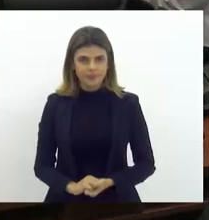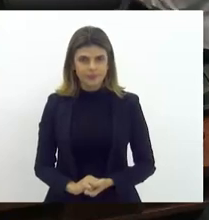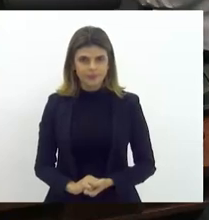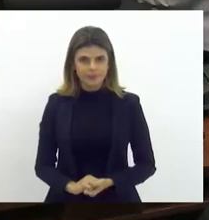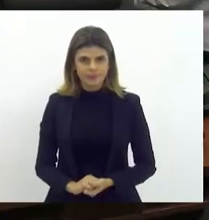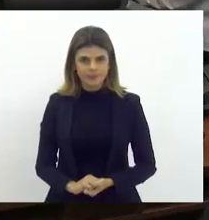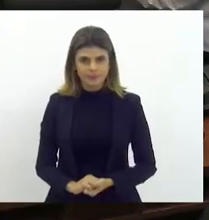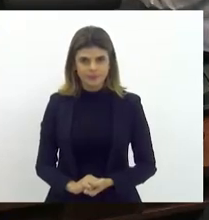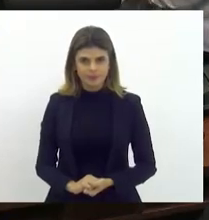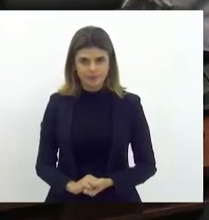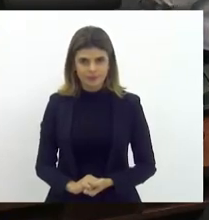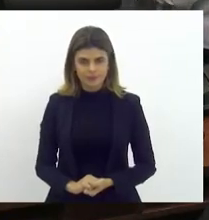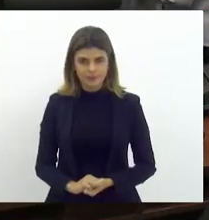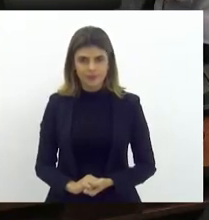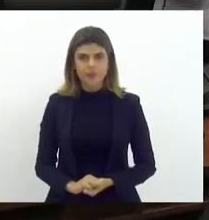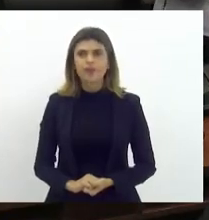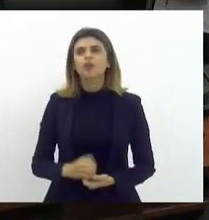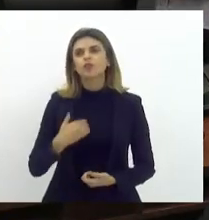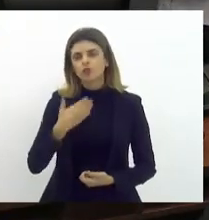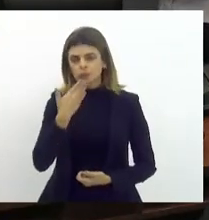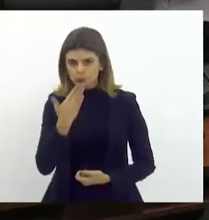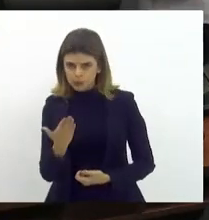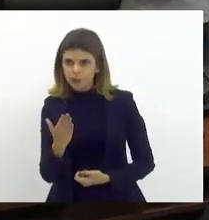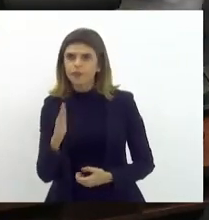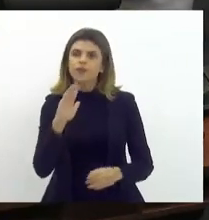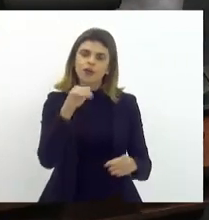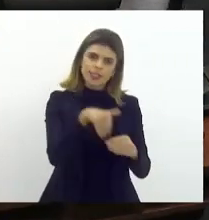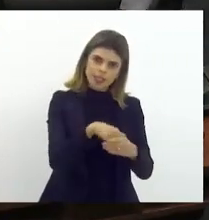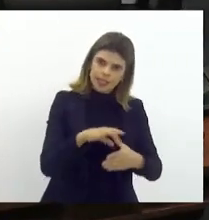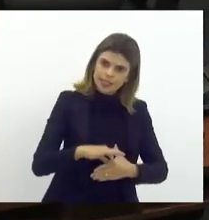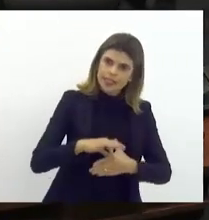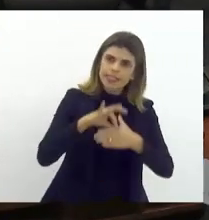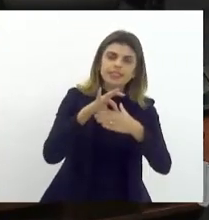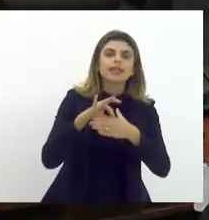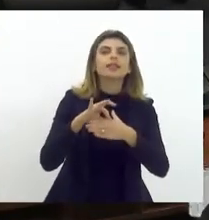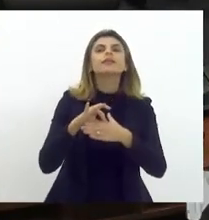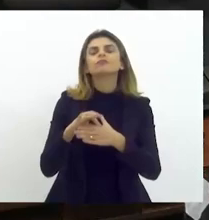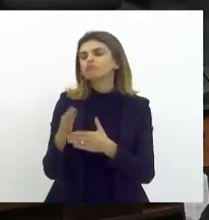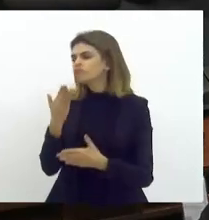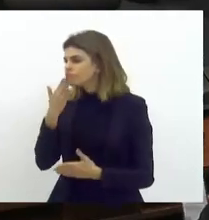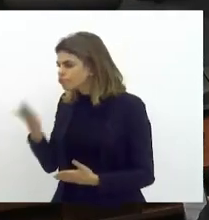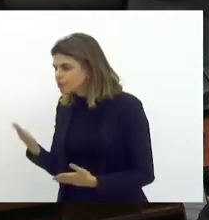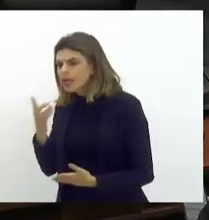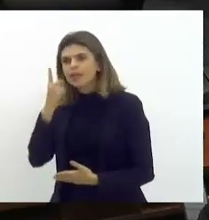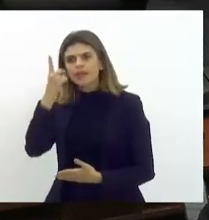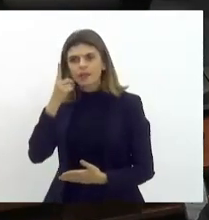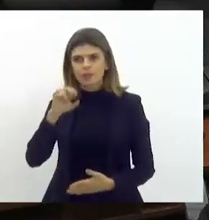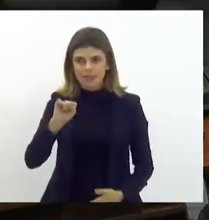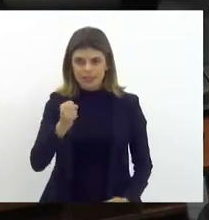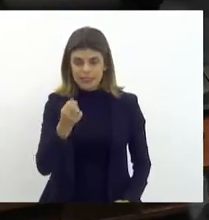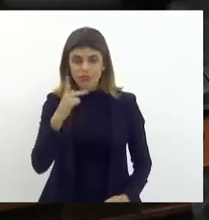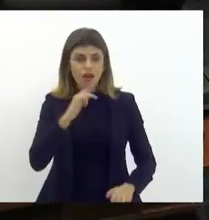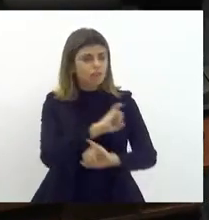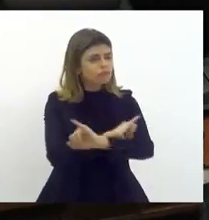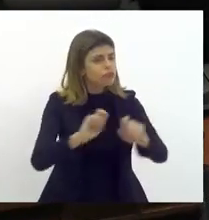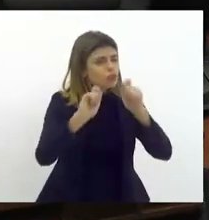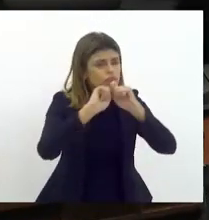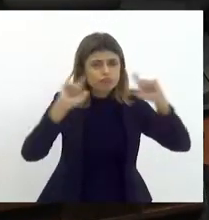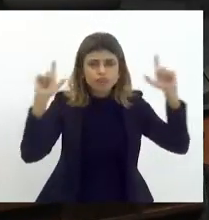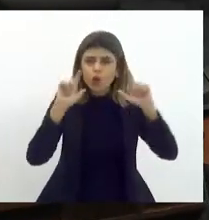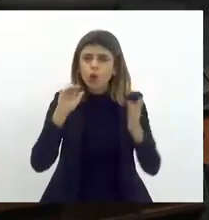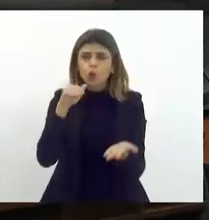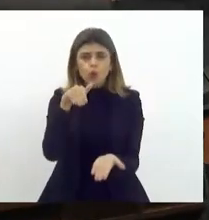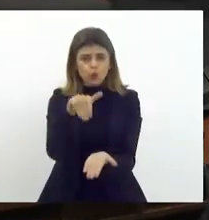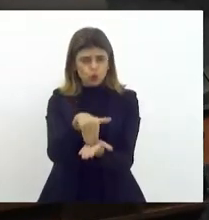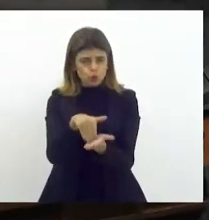Presidente para encaminhar pela liderança do governo por favor Deputado Serginho alertando os colegas que é o último